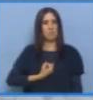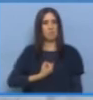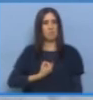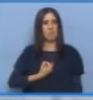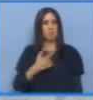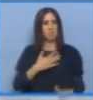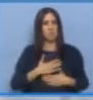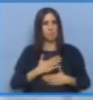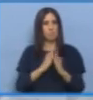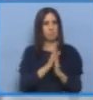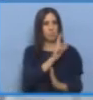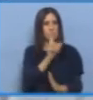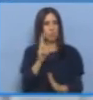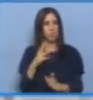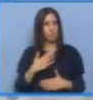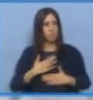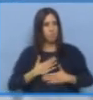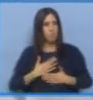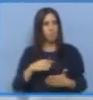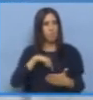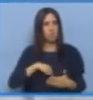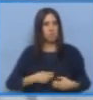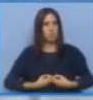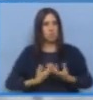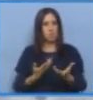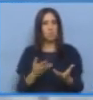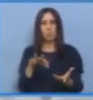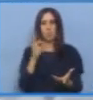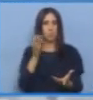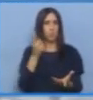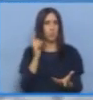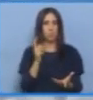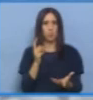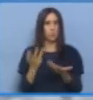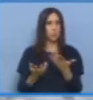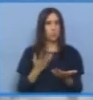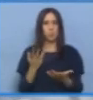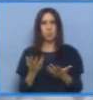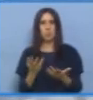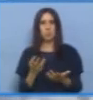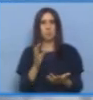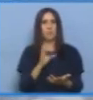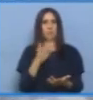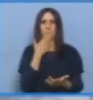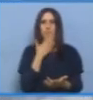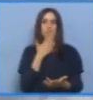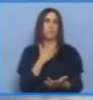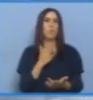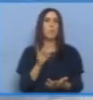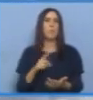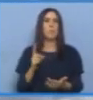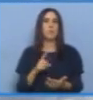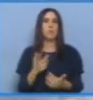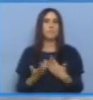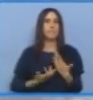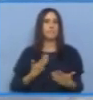deste voluntariado missionário como uma vocação e não como uma opção que se toma de forma transitória ou muitas vezes